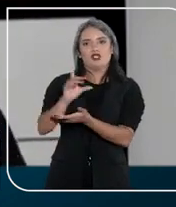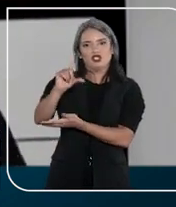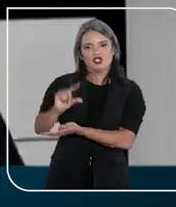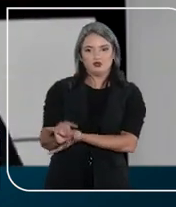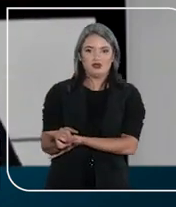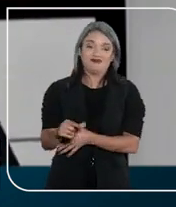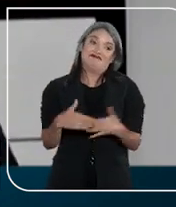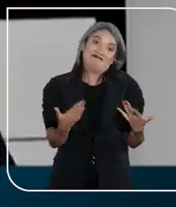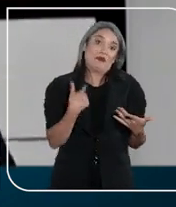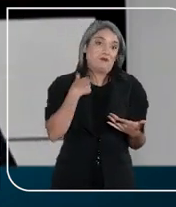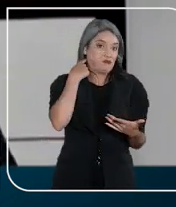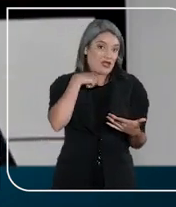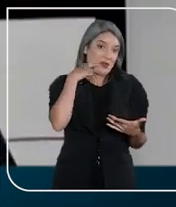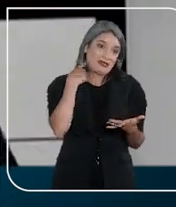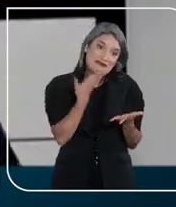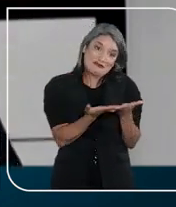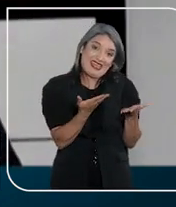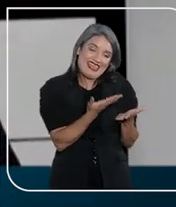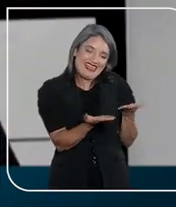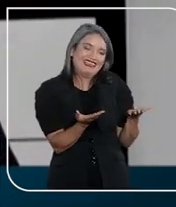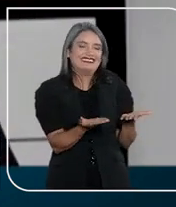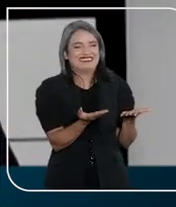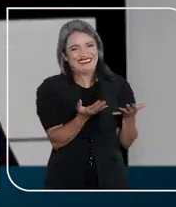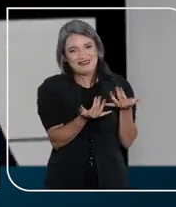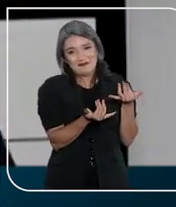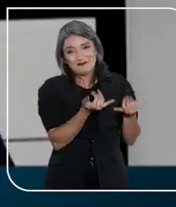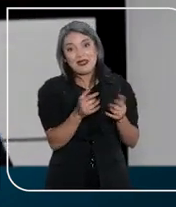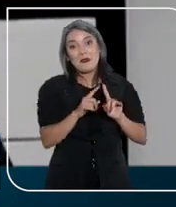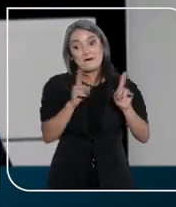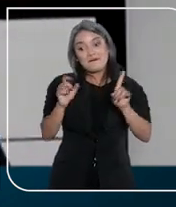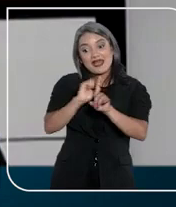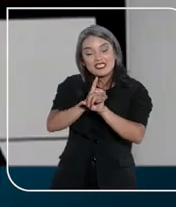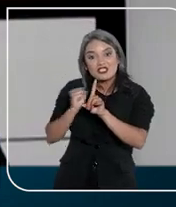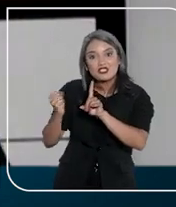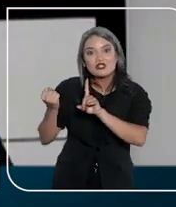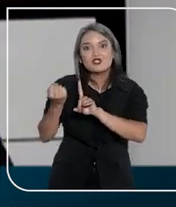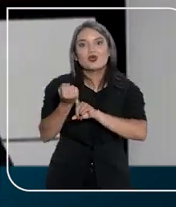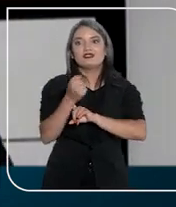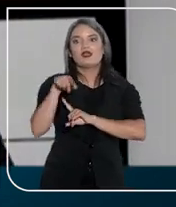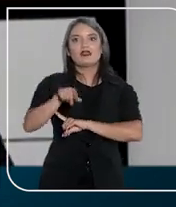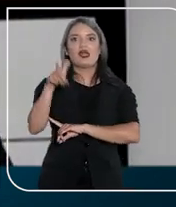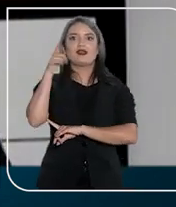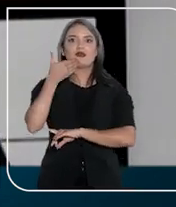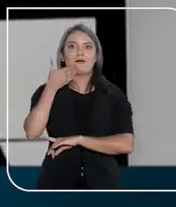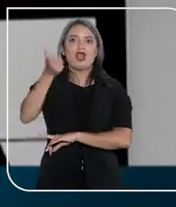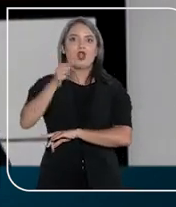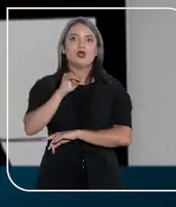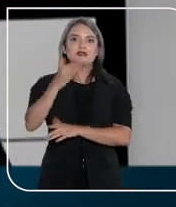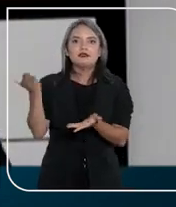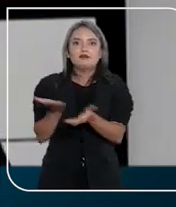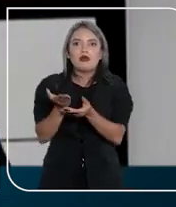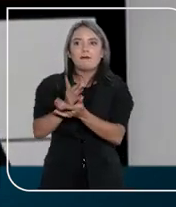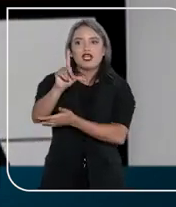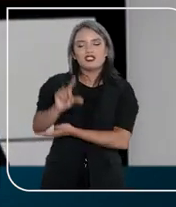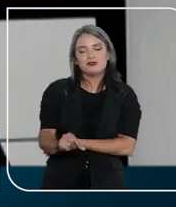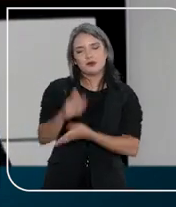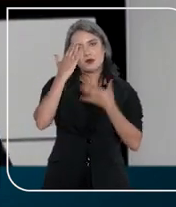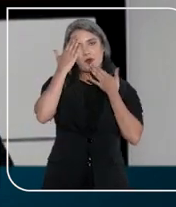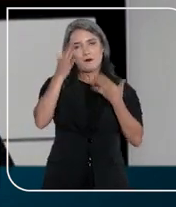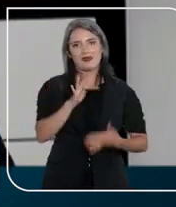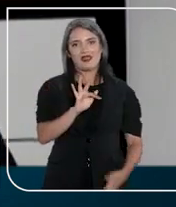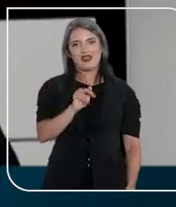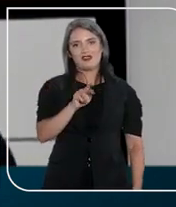isso que como advogado possa me prejudicar, mas como sociedade todos nós temos a ganhar. Então, muito obrigado, Fátima, estou sempre à